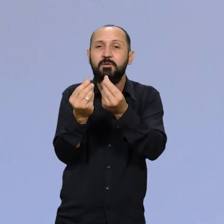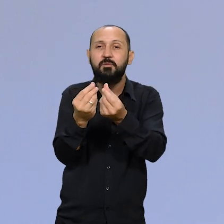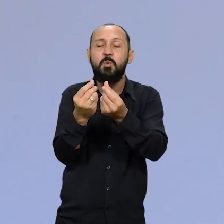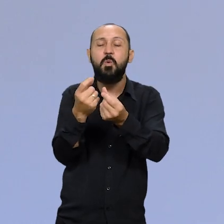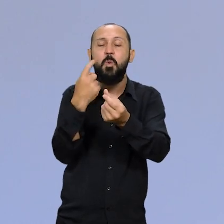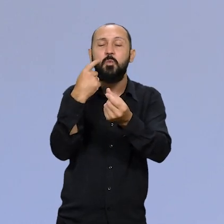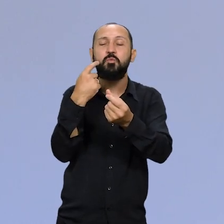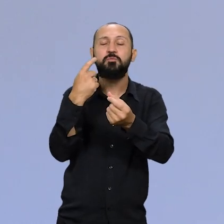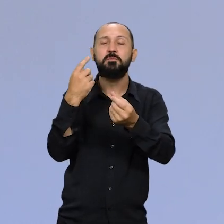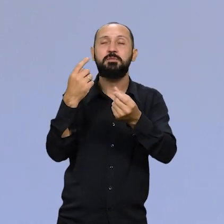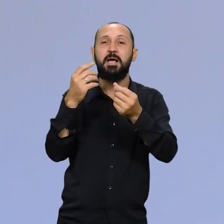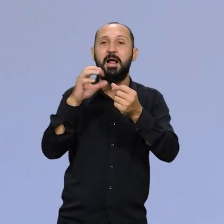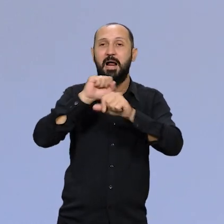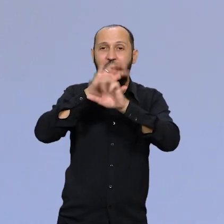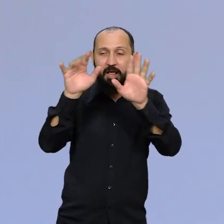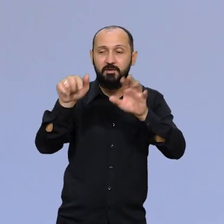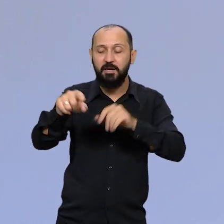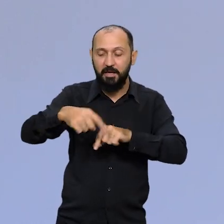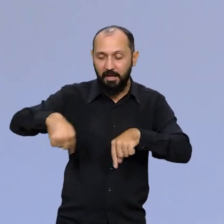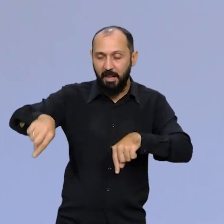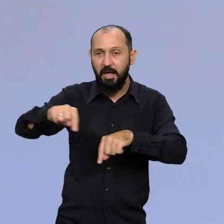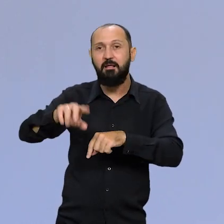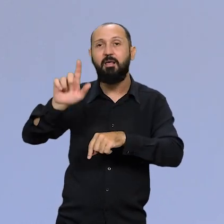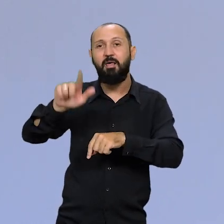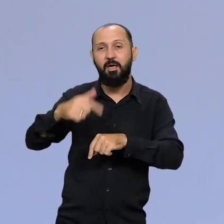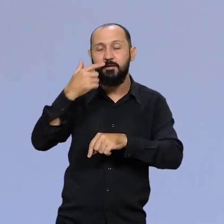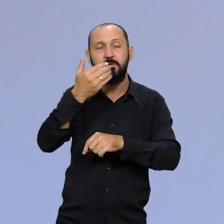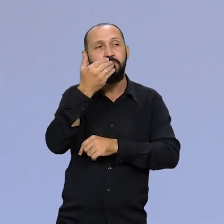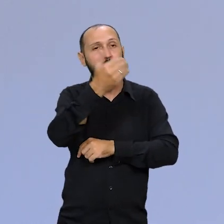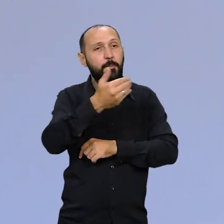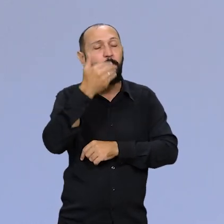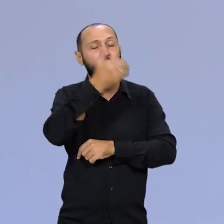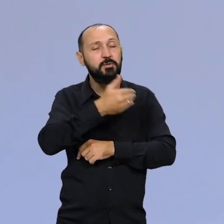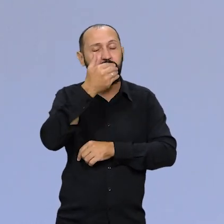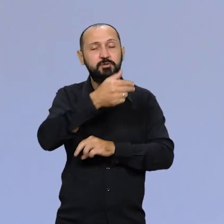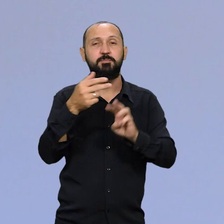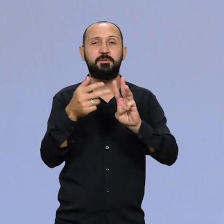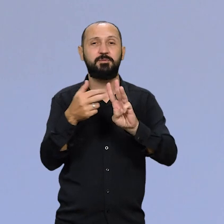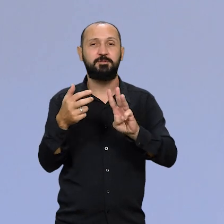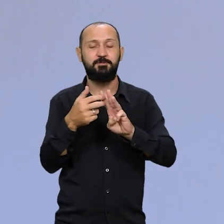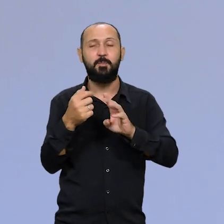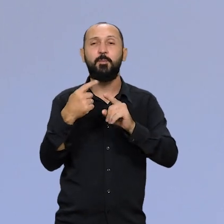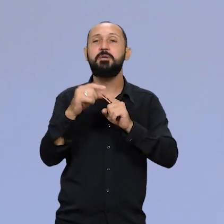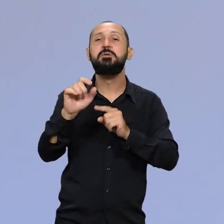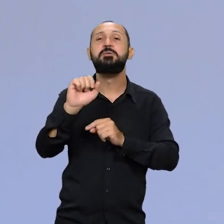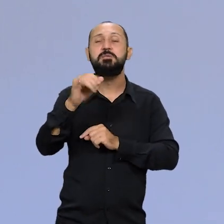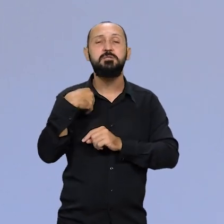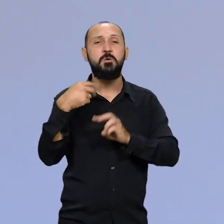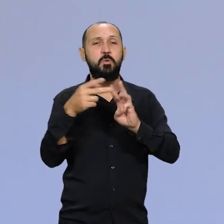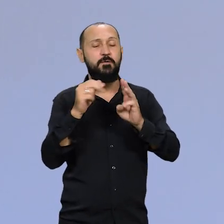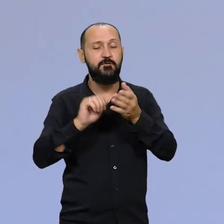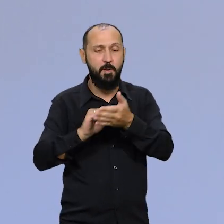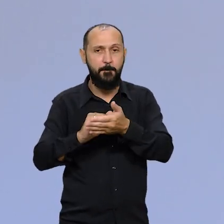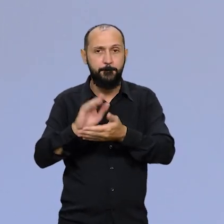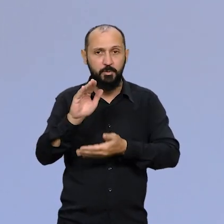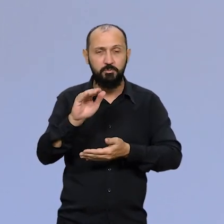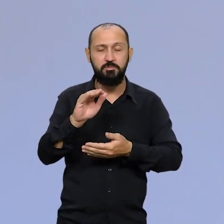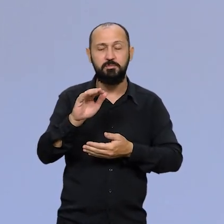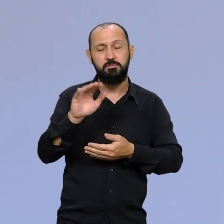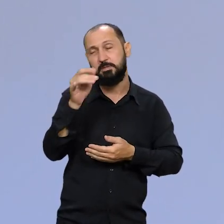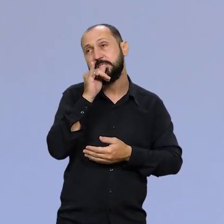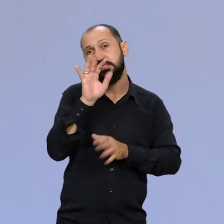jurídica. Só que o Supremo deu também a figura do esbulho renitente que afasta o marco temporal. É sempre assim, né? Não tem nenhuma decisão que